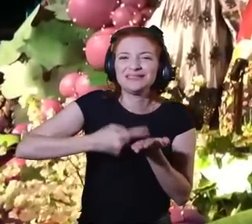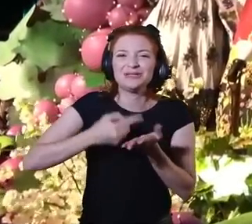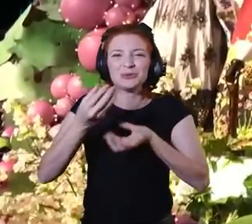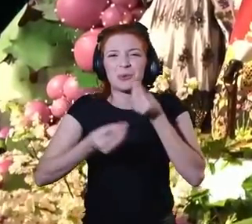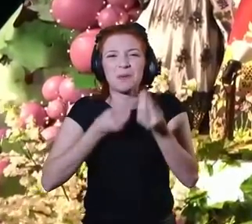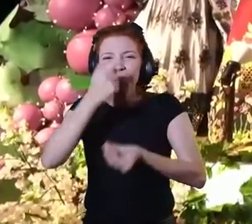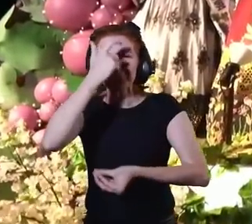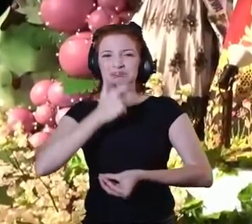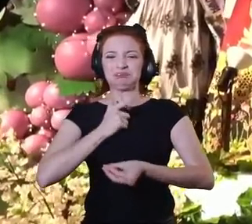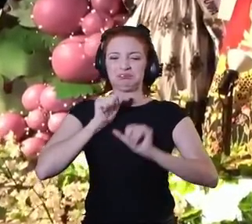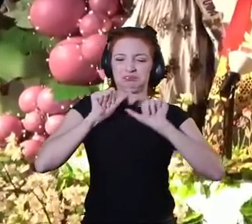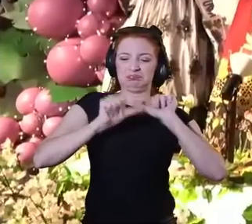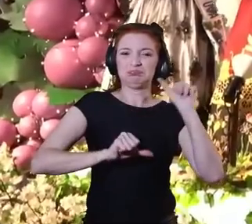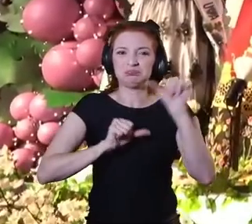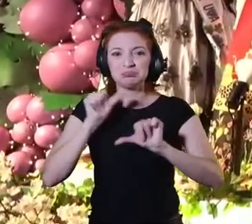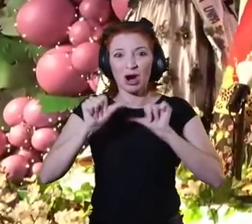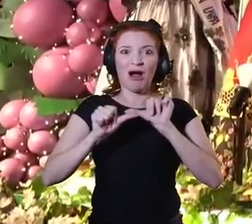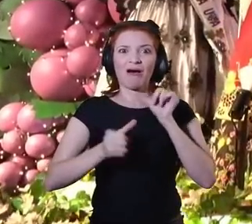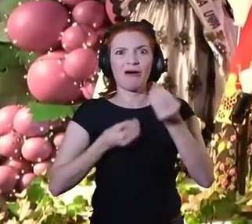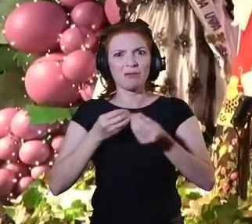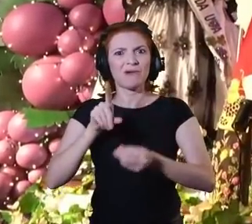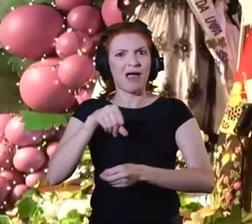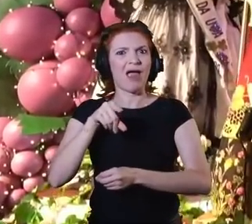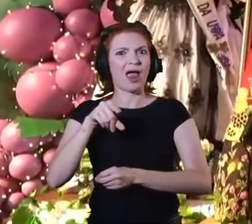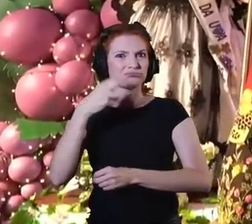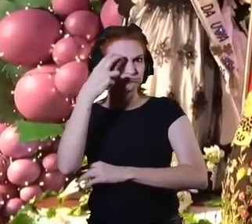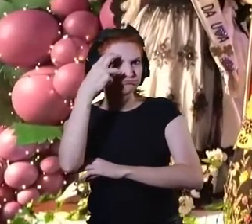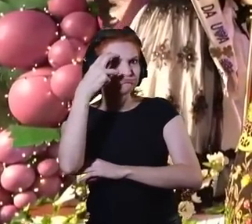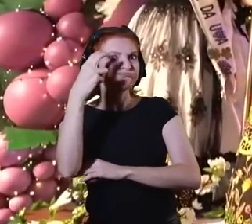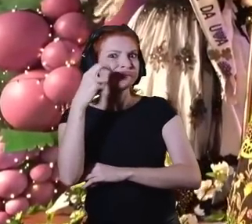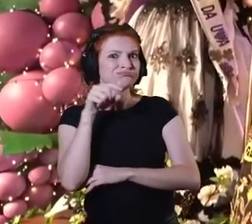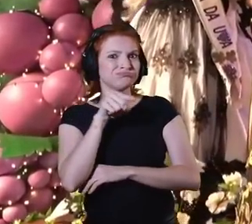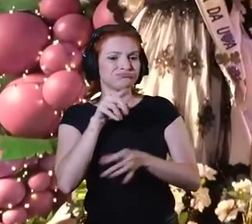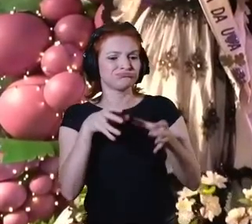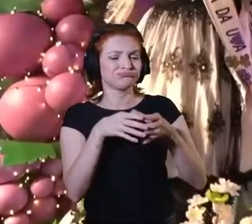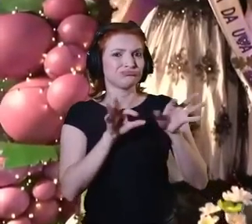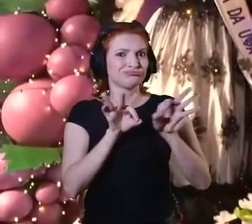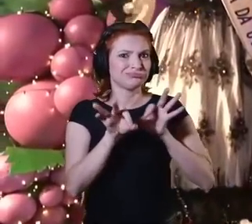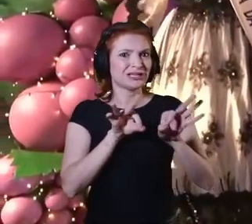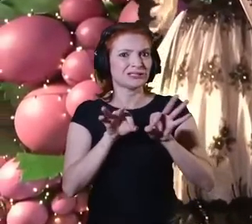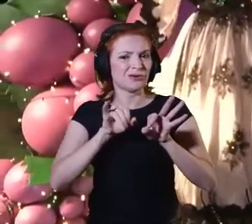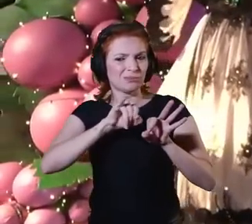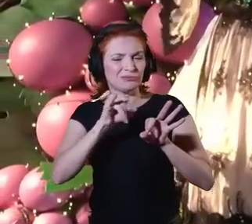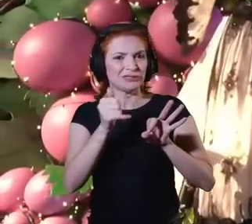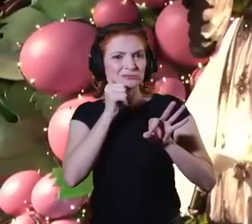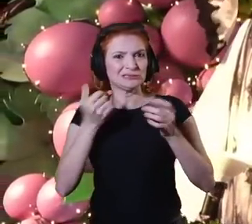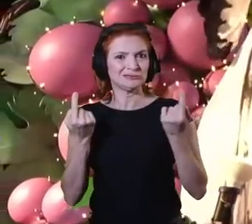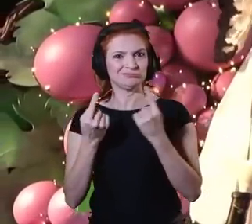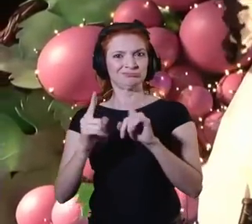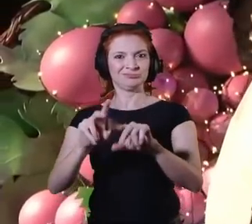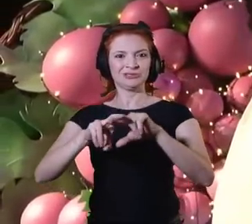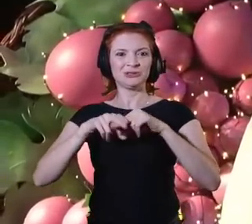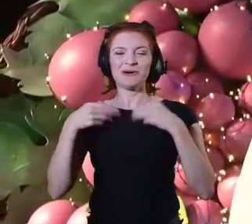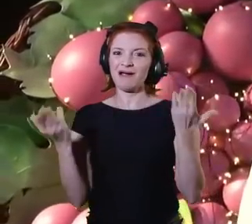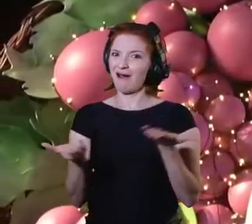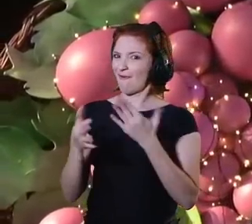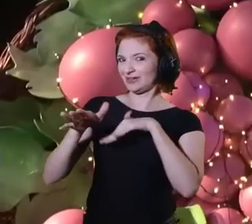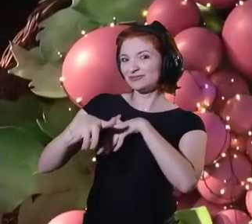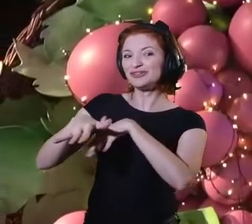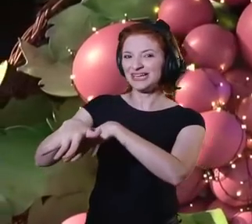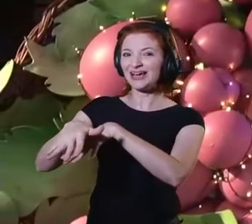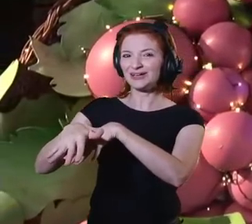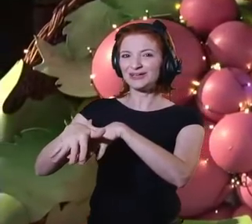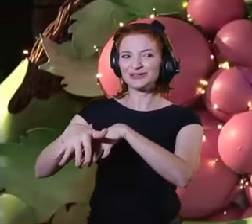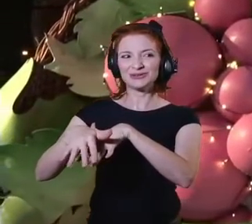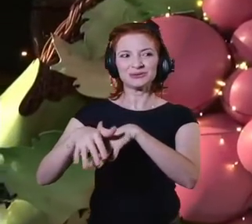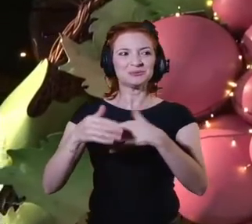da Uva. É uma medida muito inteligente da Festa da Uva, e ali estão elas, fazendo agora o seu desfile, se